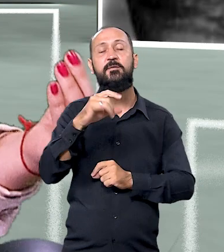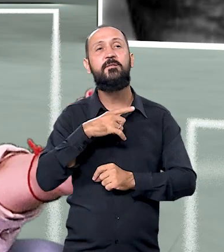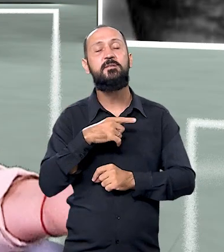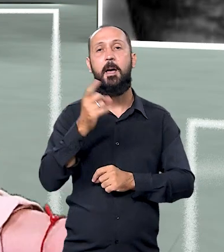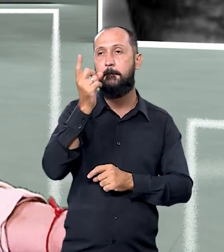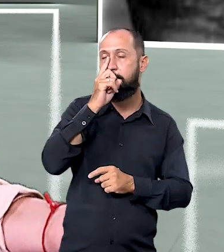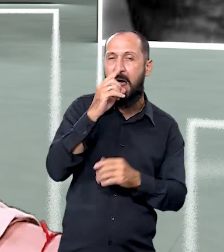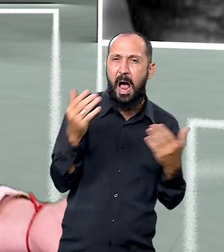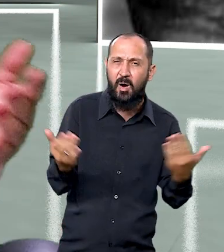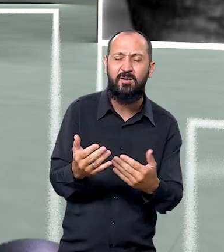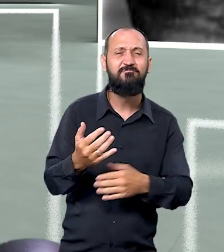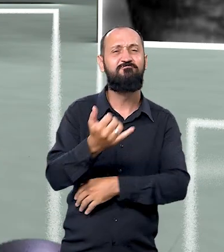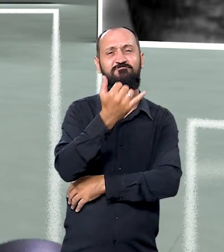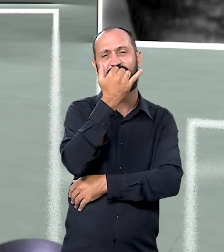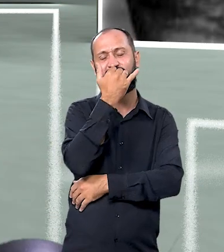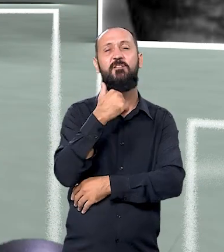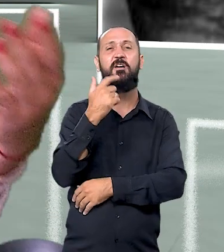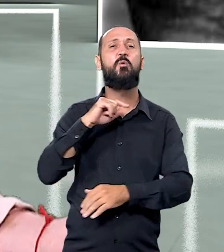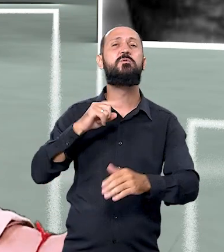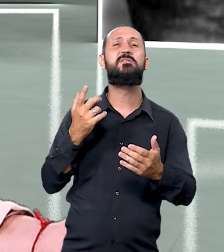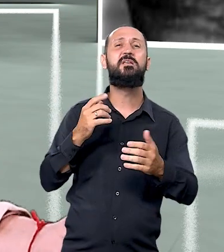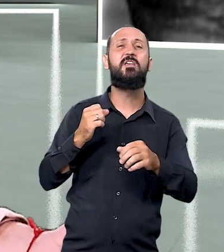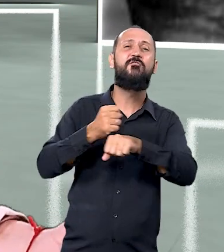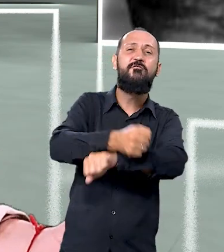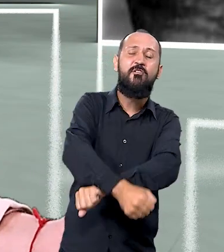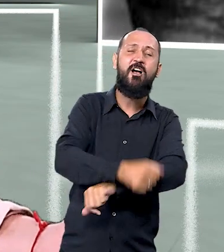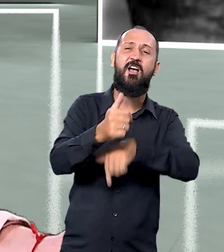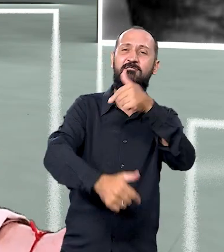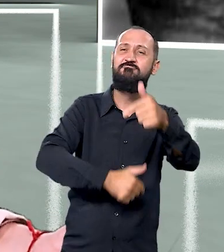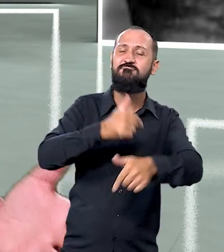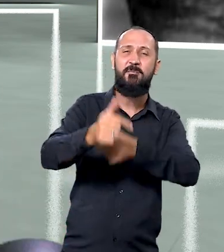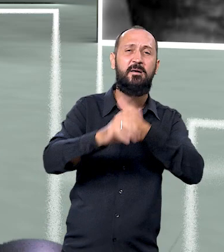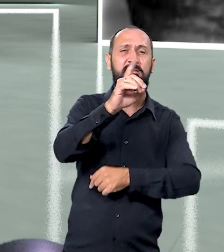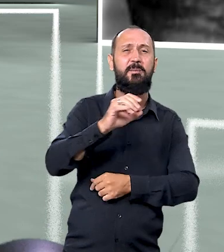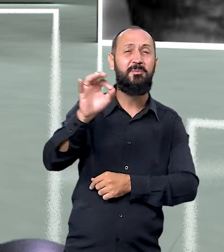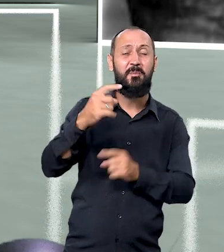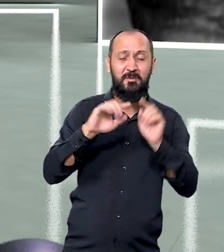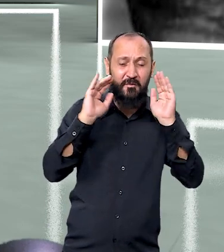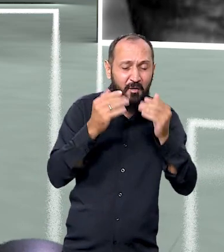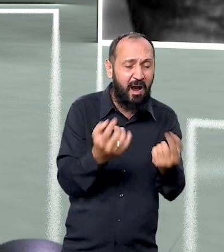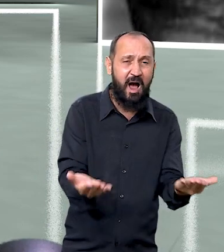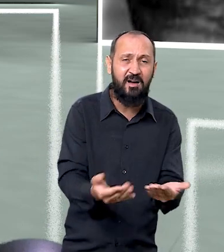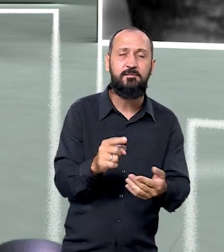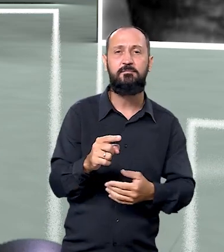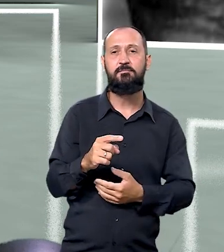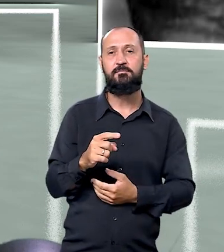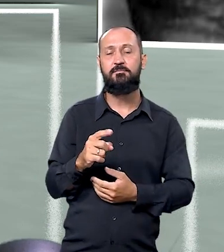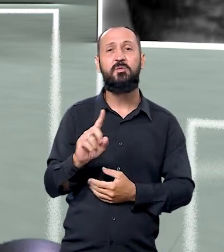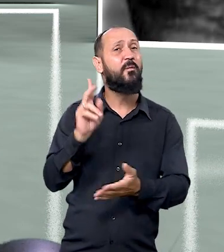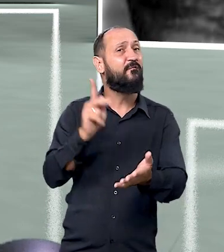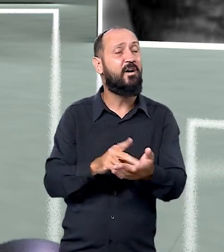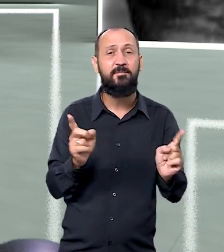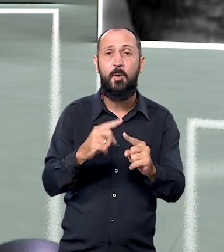que se você é mãe agora, você não vai se dedicar mais 100% ao seu trabalho, porque sua mente não vai estar focada ali, né?